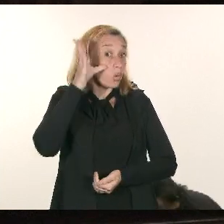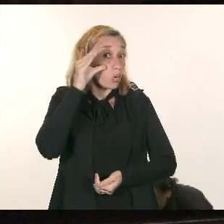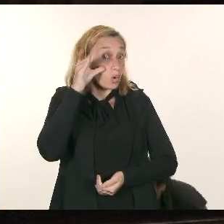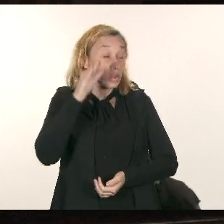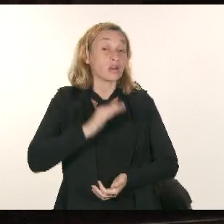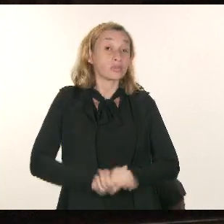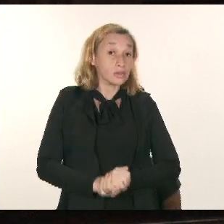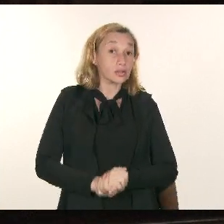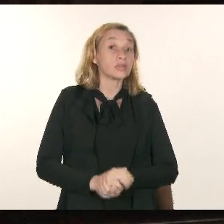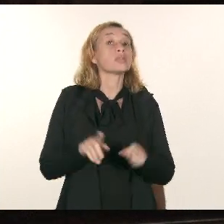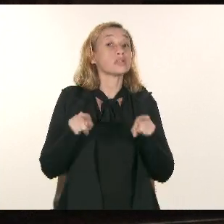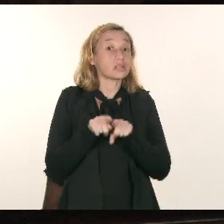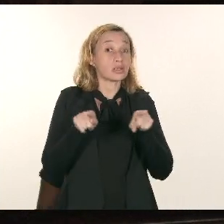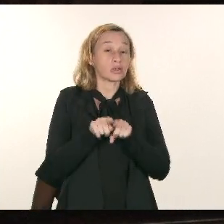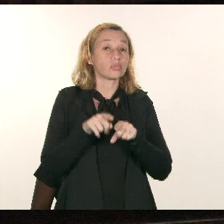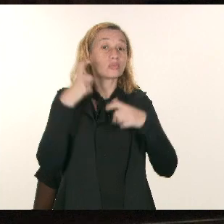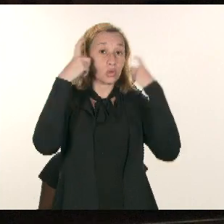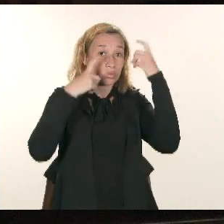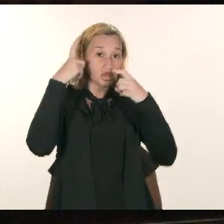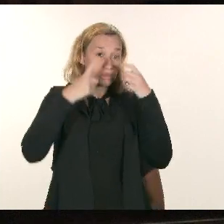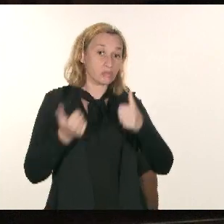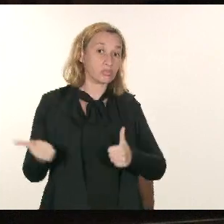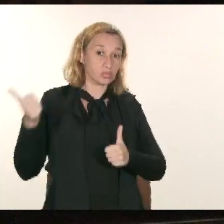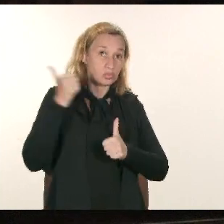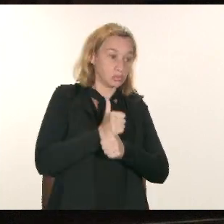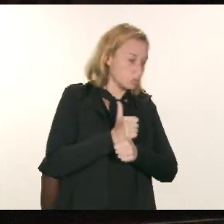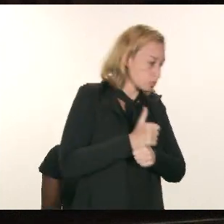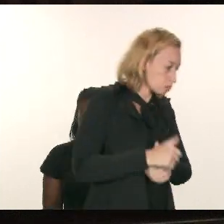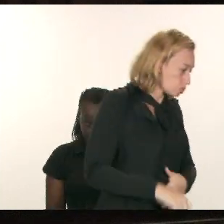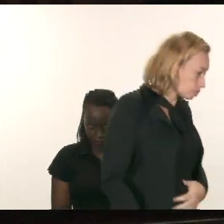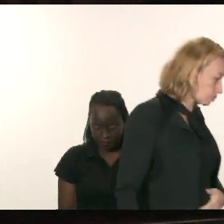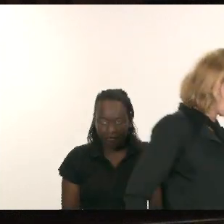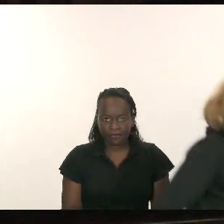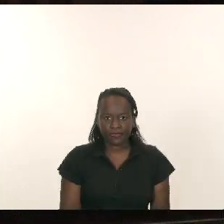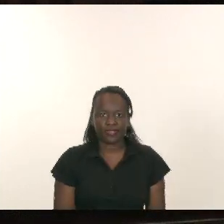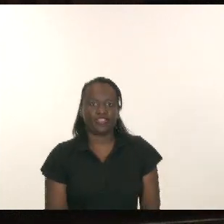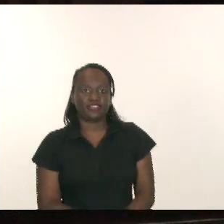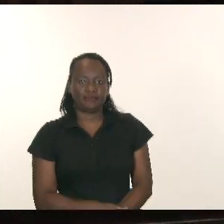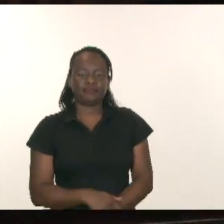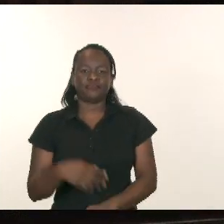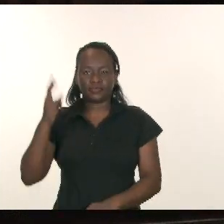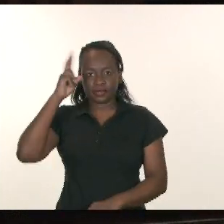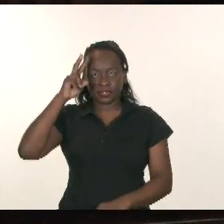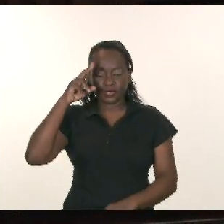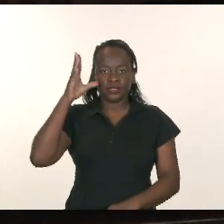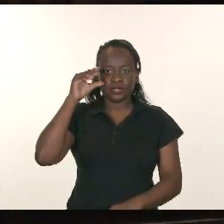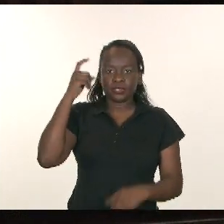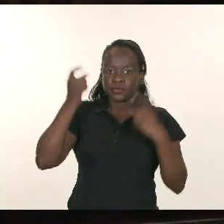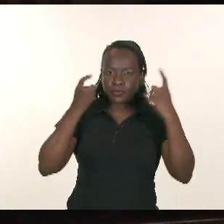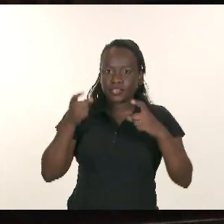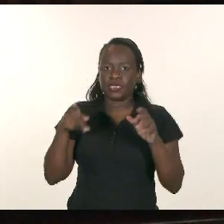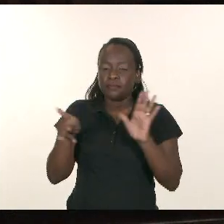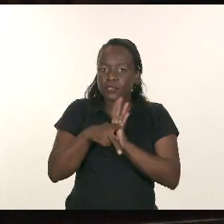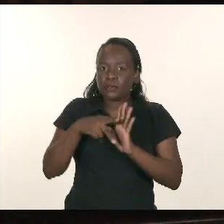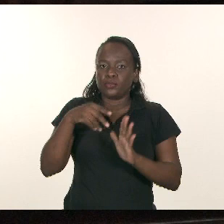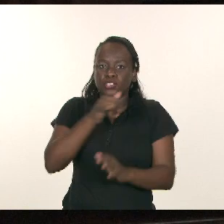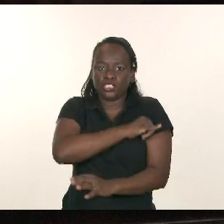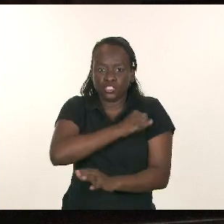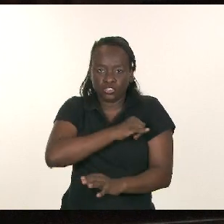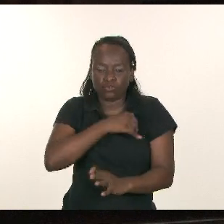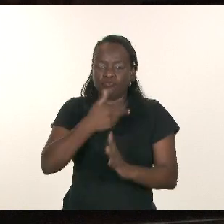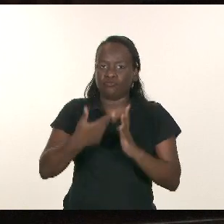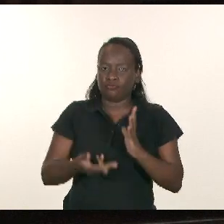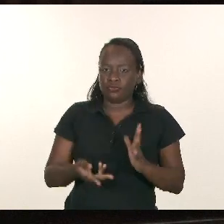curiosidade, mas também como preocupação, essa característica aqui do Rio de Janeiro, que já deu e